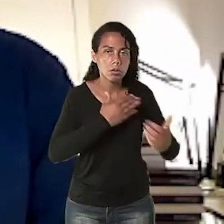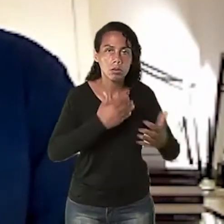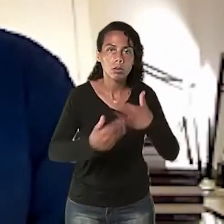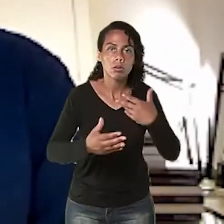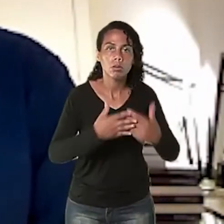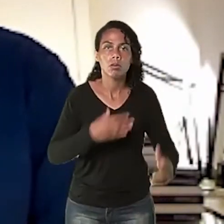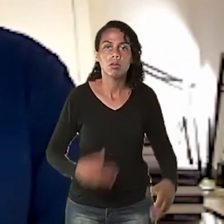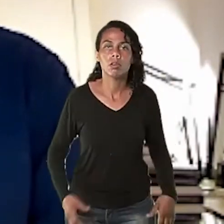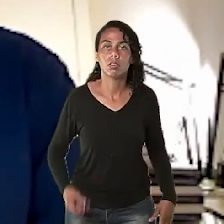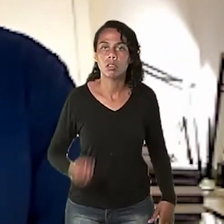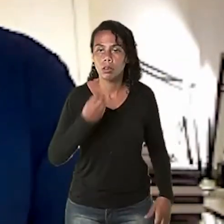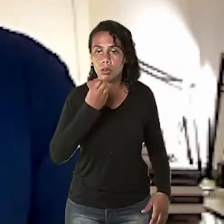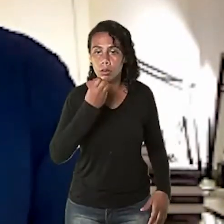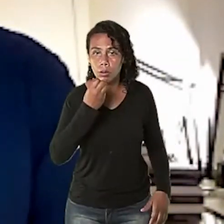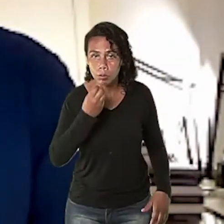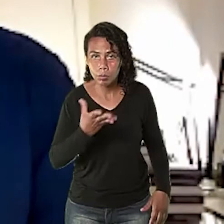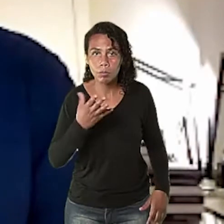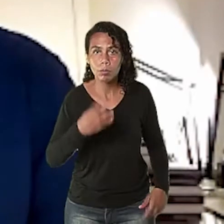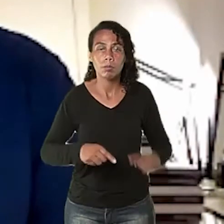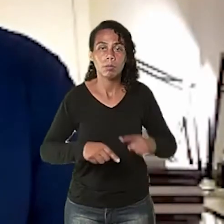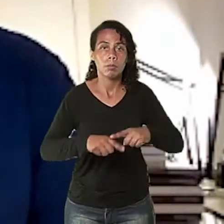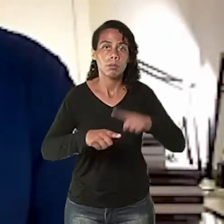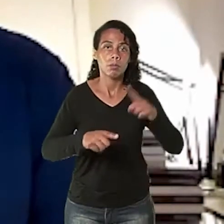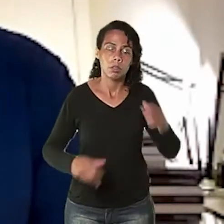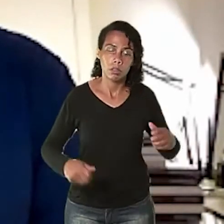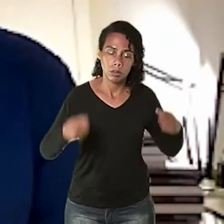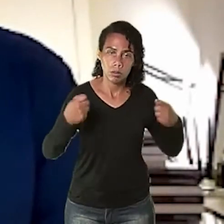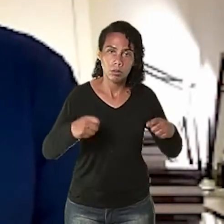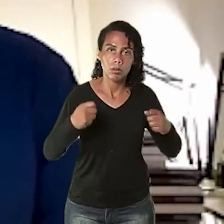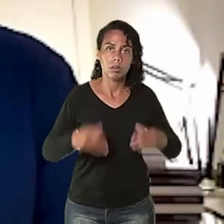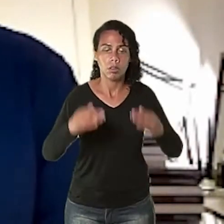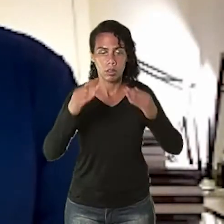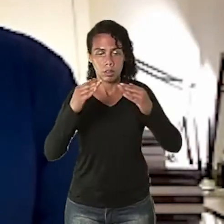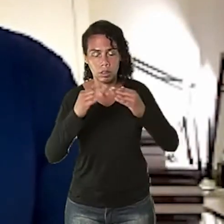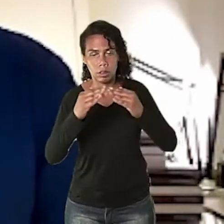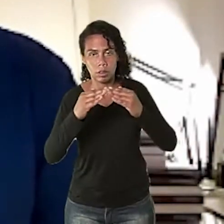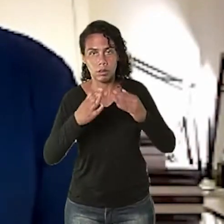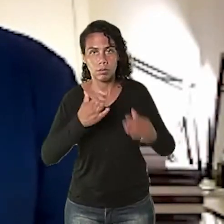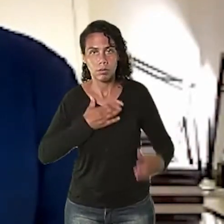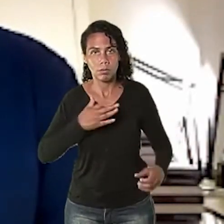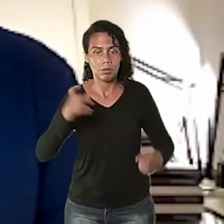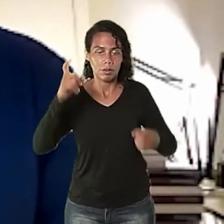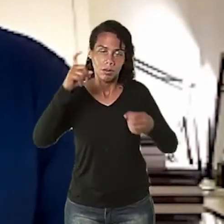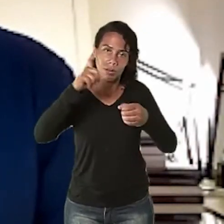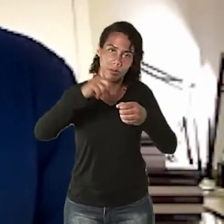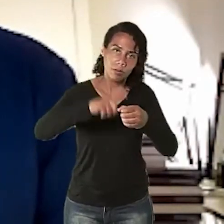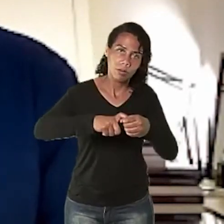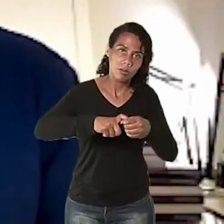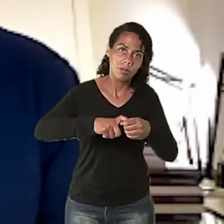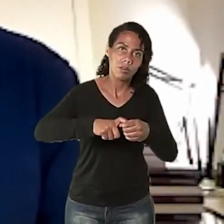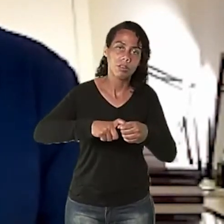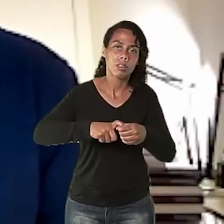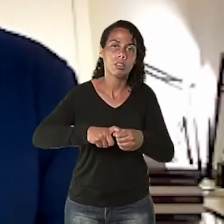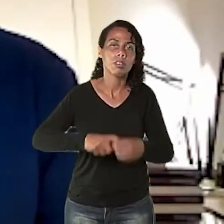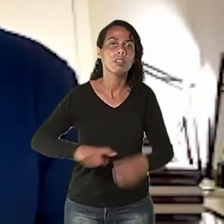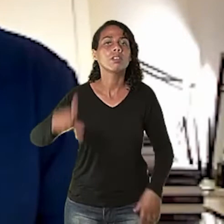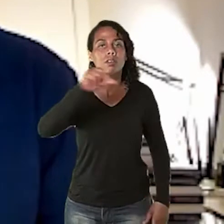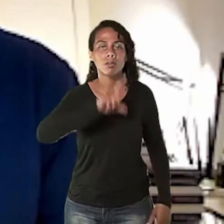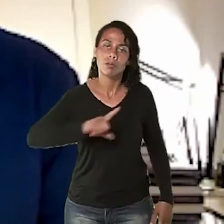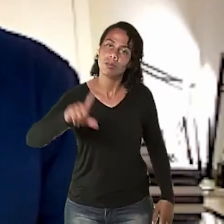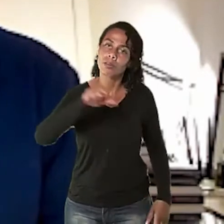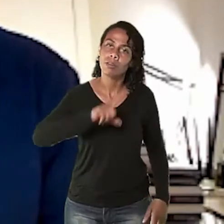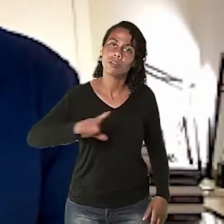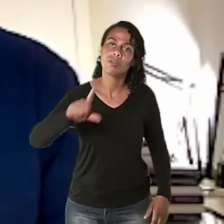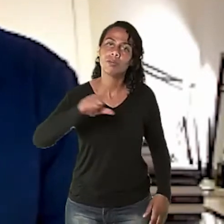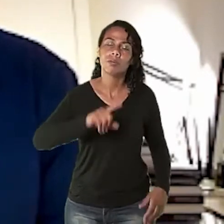para casa, né? Minha casa é melhor que qualquer lugar, que é o contrário. Costumo sentir falta não da minha casa, mas de tudo que vou deixando para trás nas